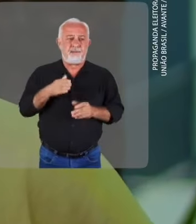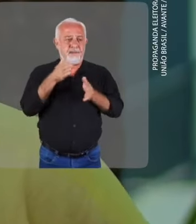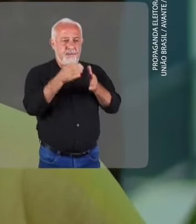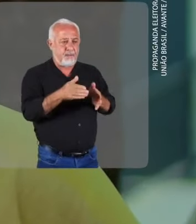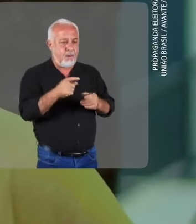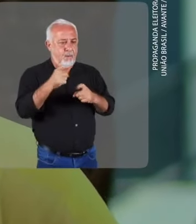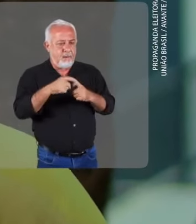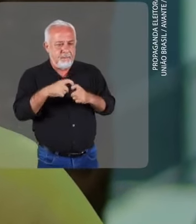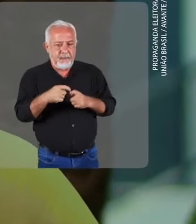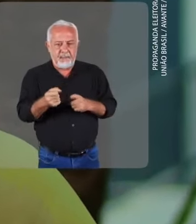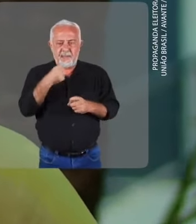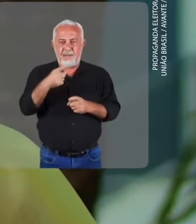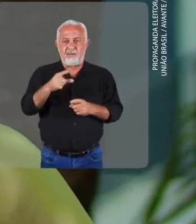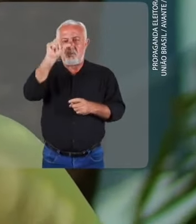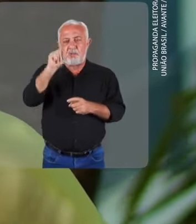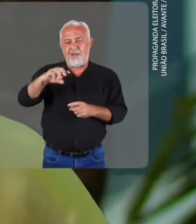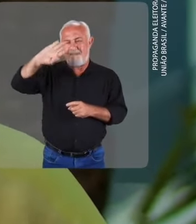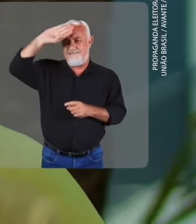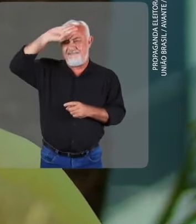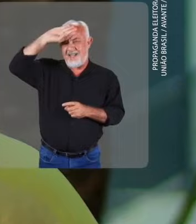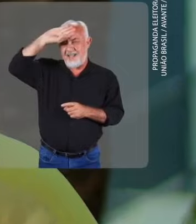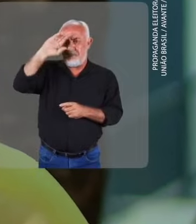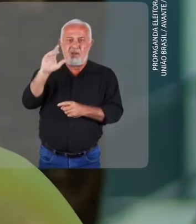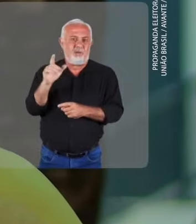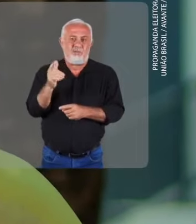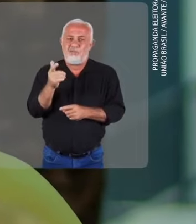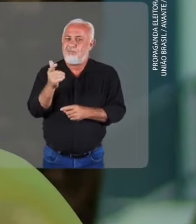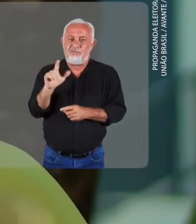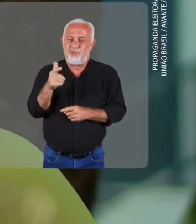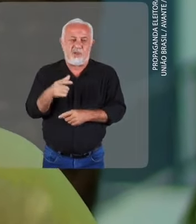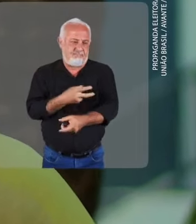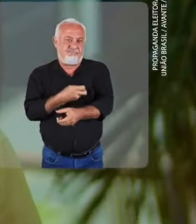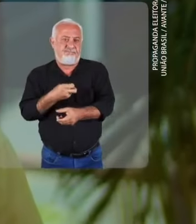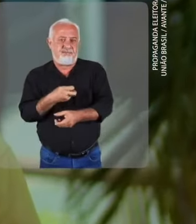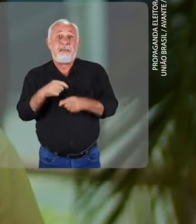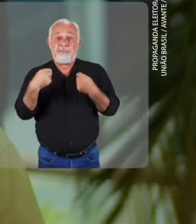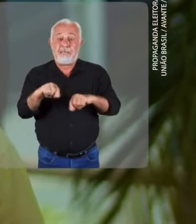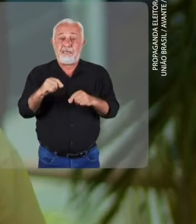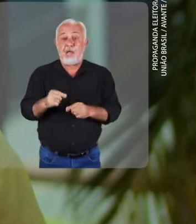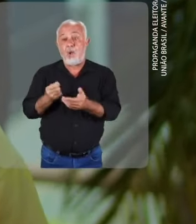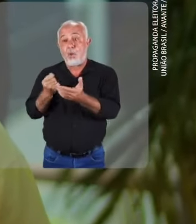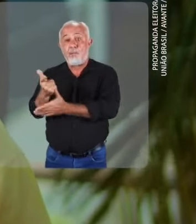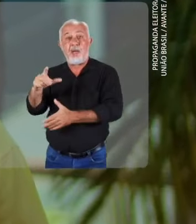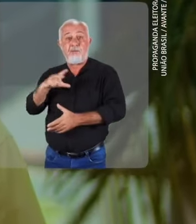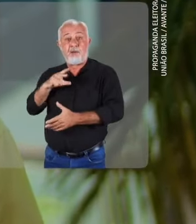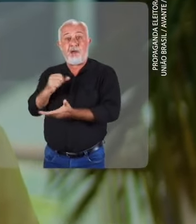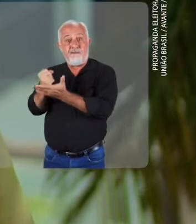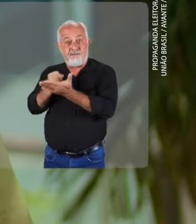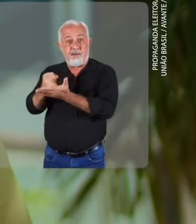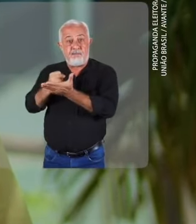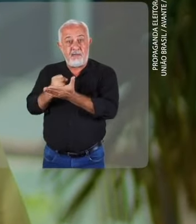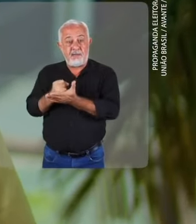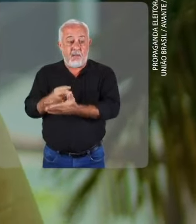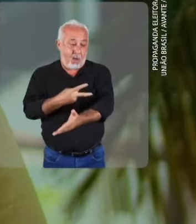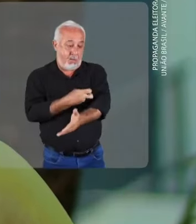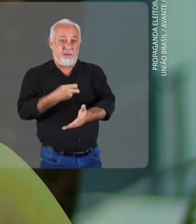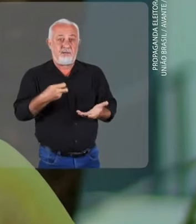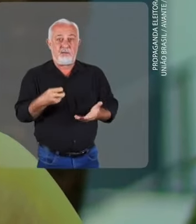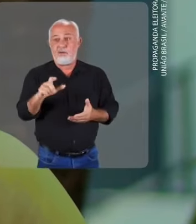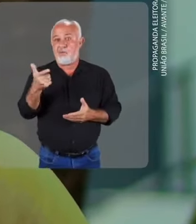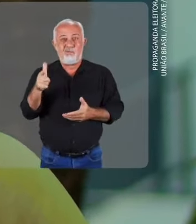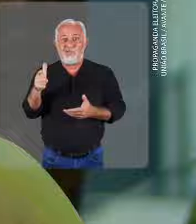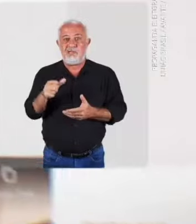aí chegou lá o médico me passou dipirona para poder tomar para baixar a febre, injetável. Eu tive que comprar fora na farmácia para poder aplicar em mim,